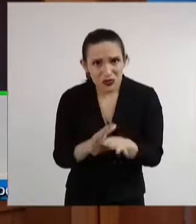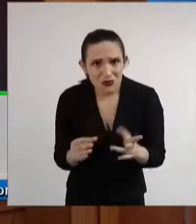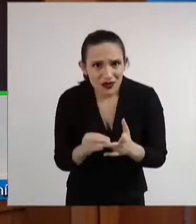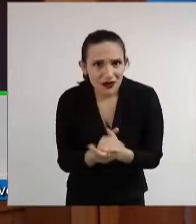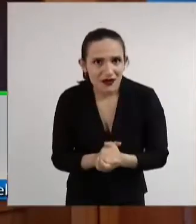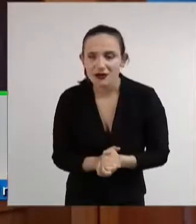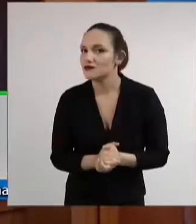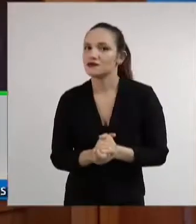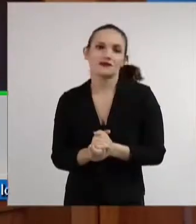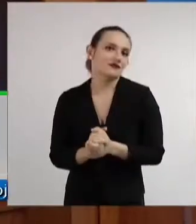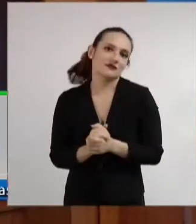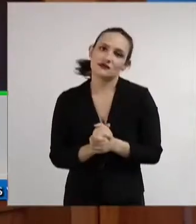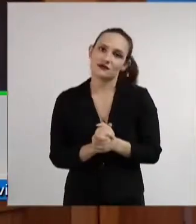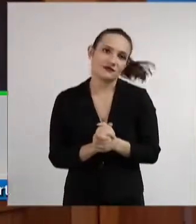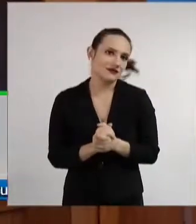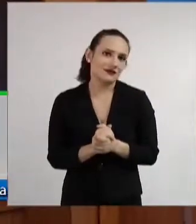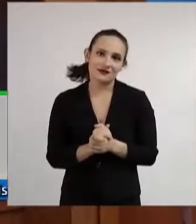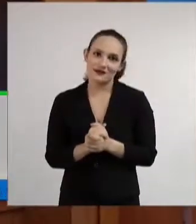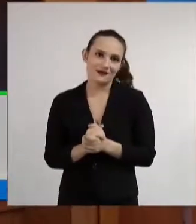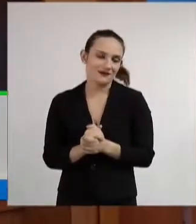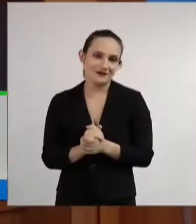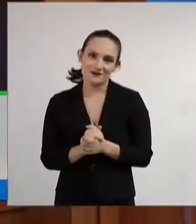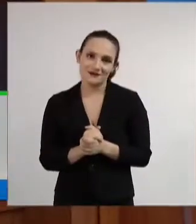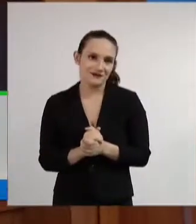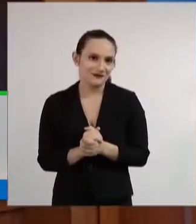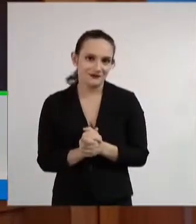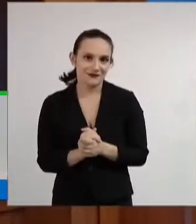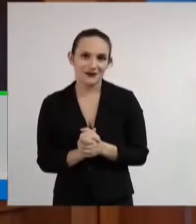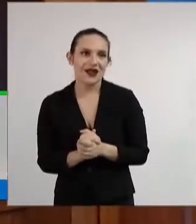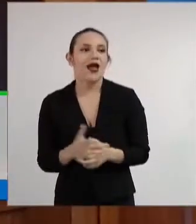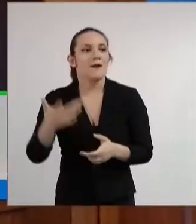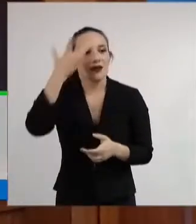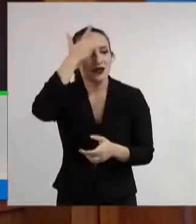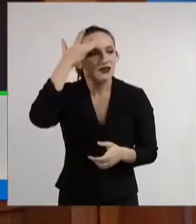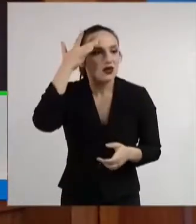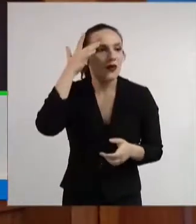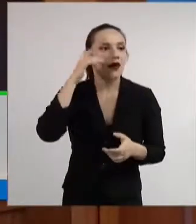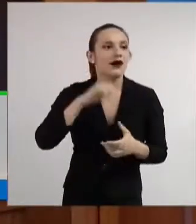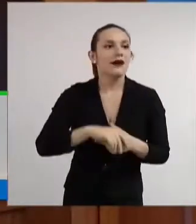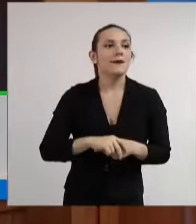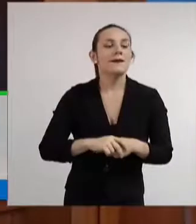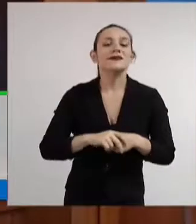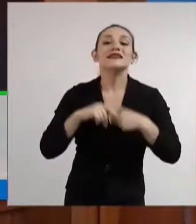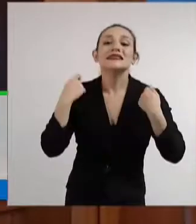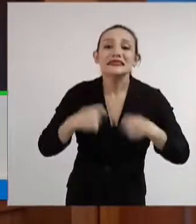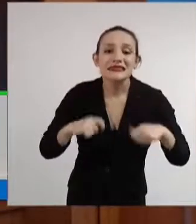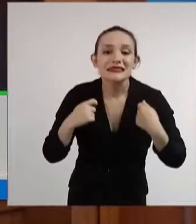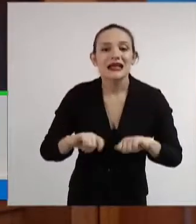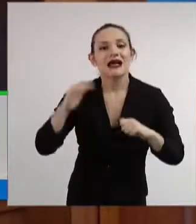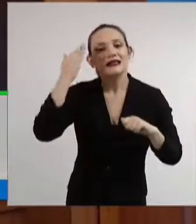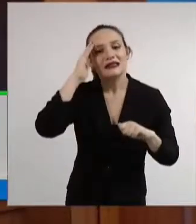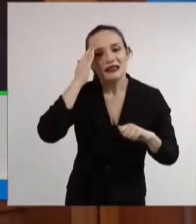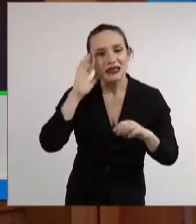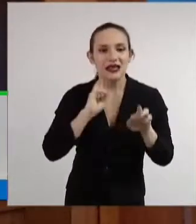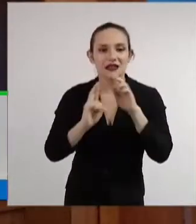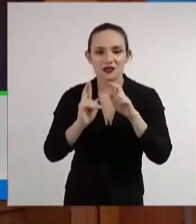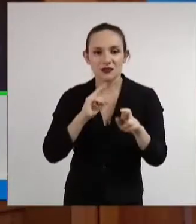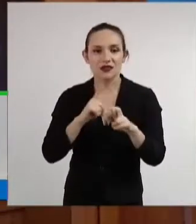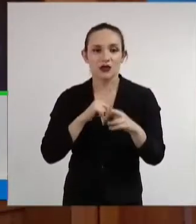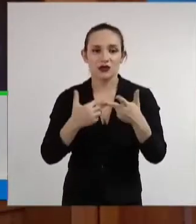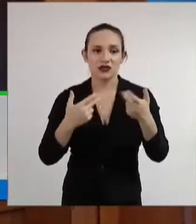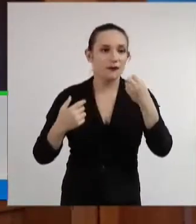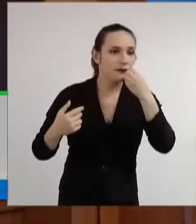Não estava preparado. Então, as pessoas precisam entender que uma relação tem bônus e ônus.